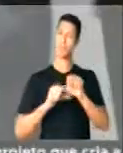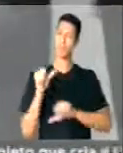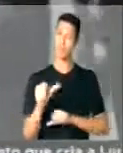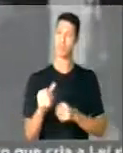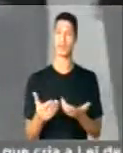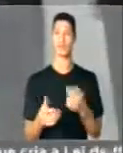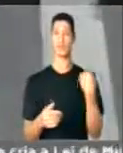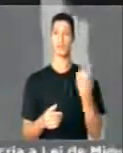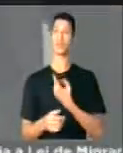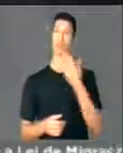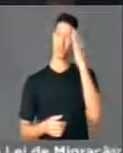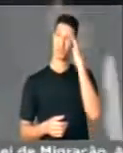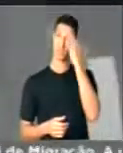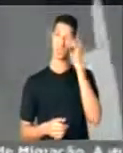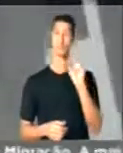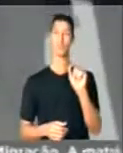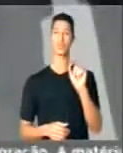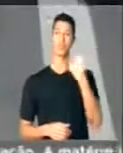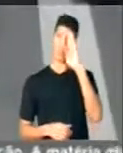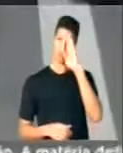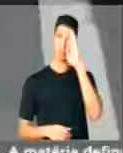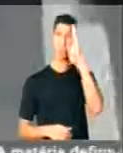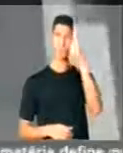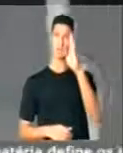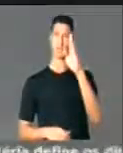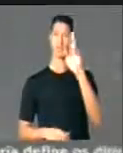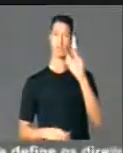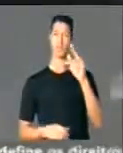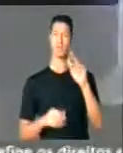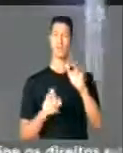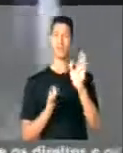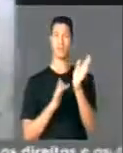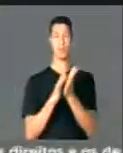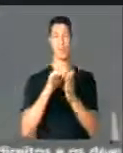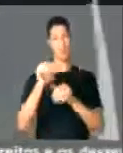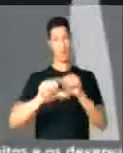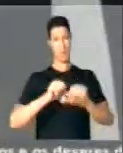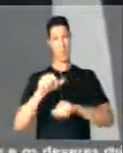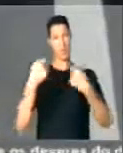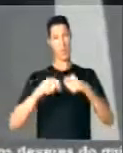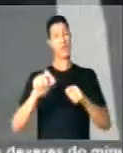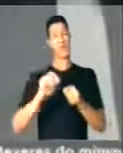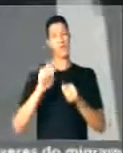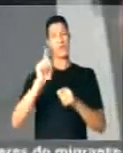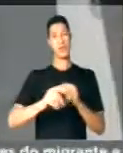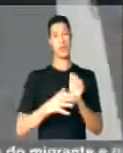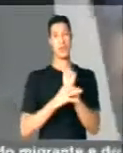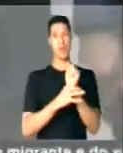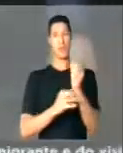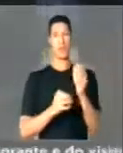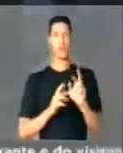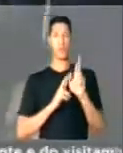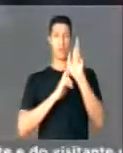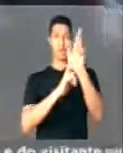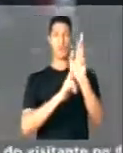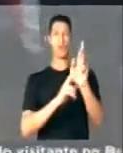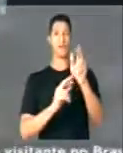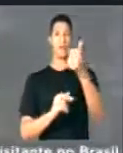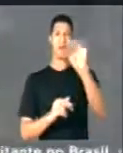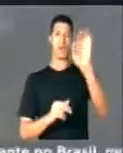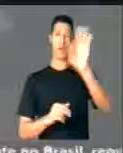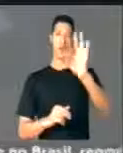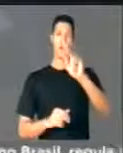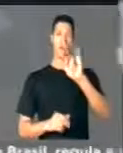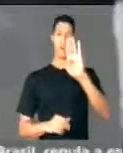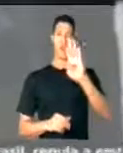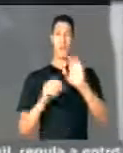mudanças. Nós entendemos que o principal artifício para mudarmos o que precisa ser feito é garantirmos recursos, os